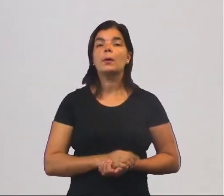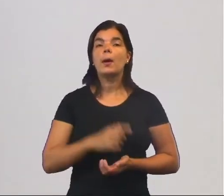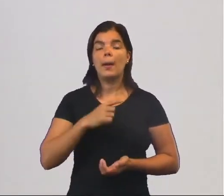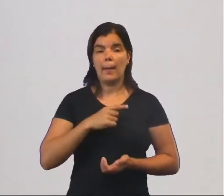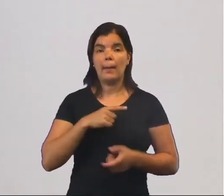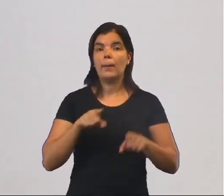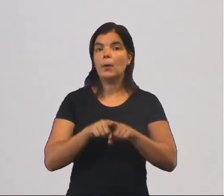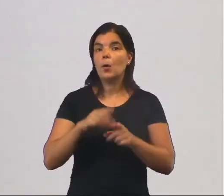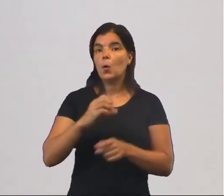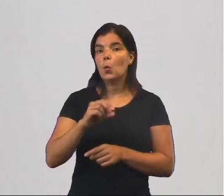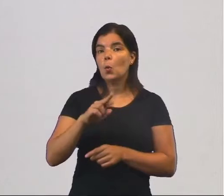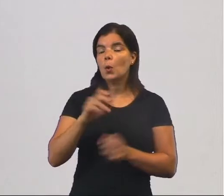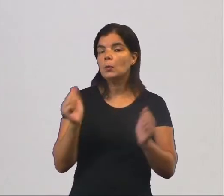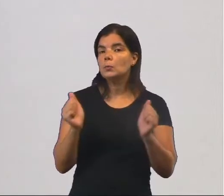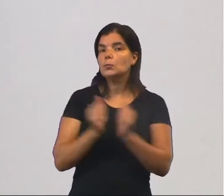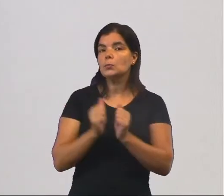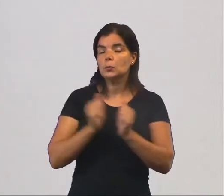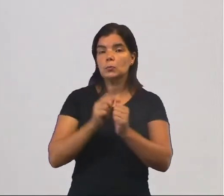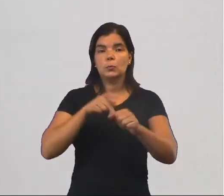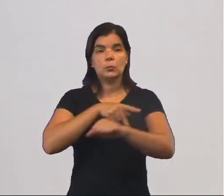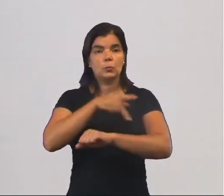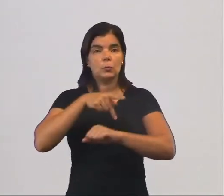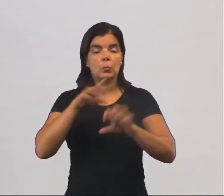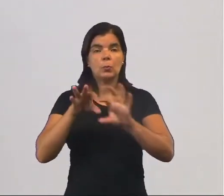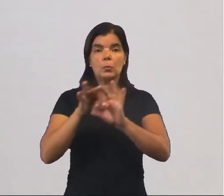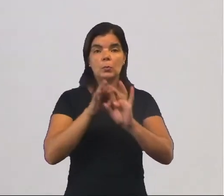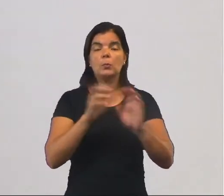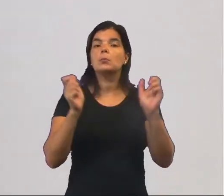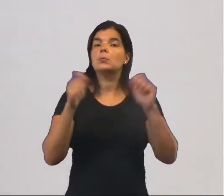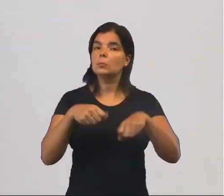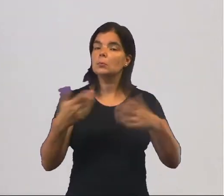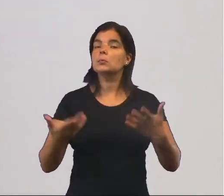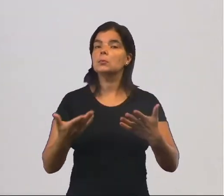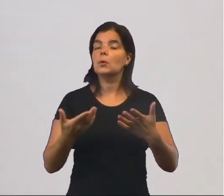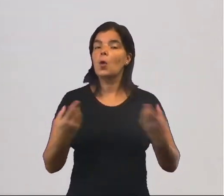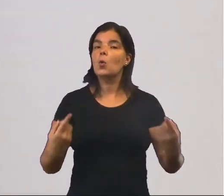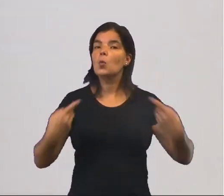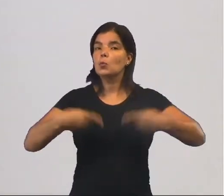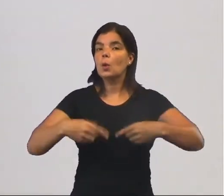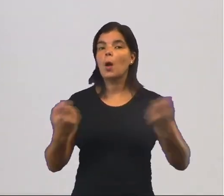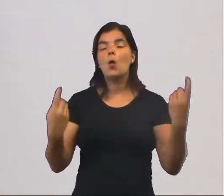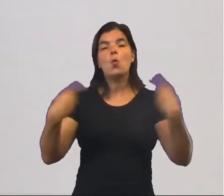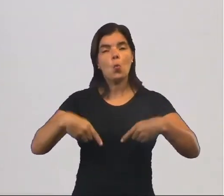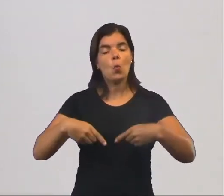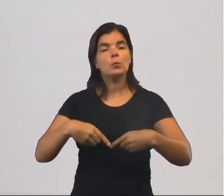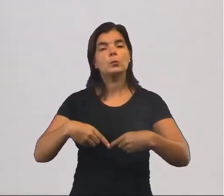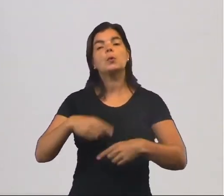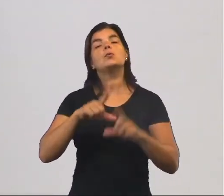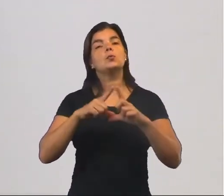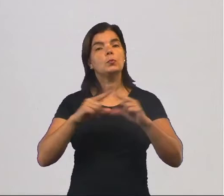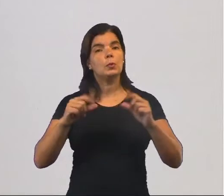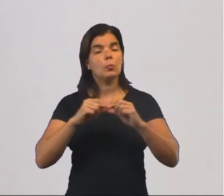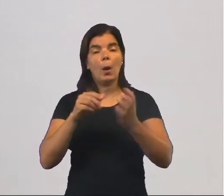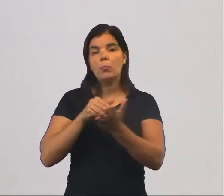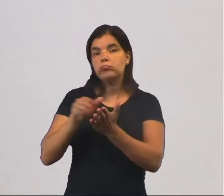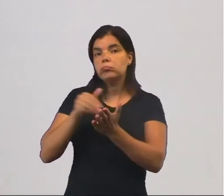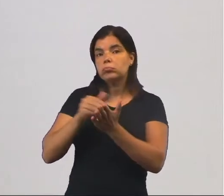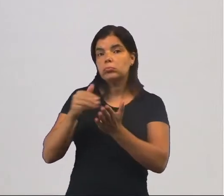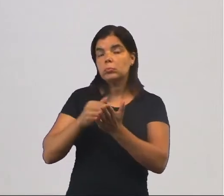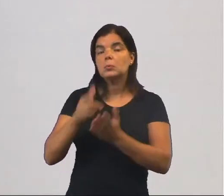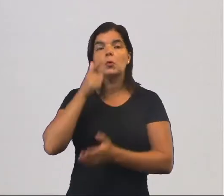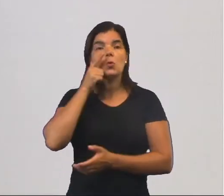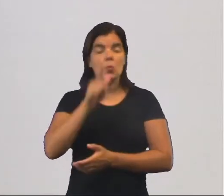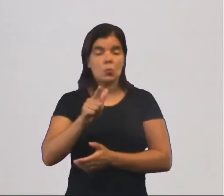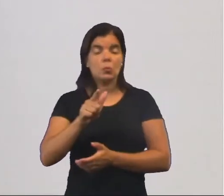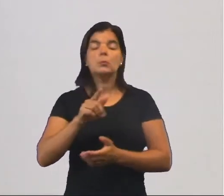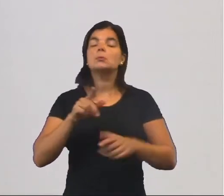a Península da Coreia se juntou com os países aliados para que eles pudessem lutar contra o Japão, né, tirar os invasores. Finda que eles